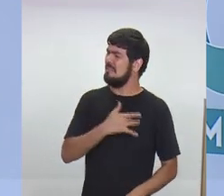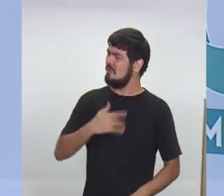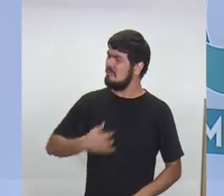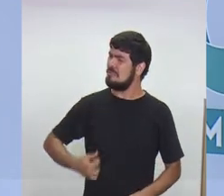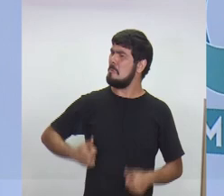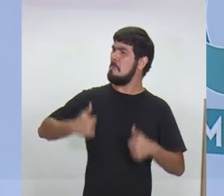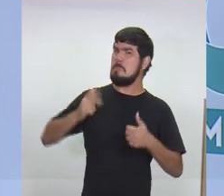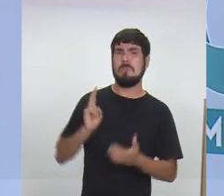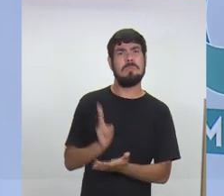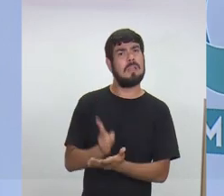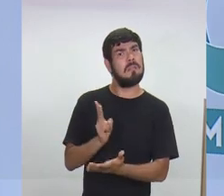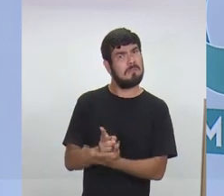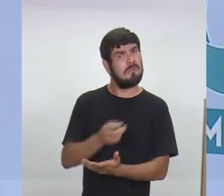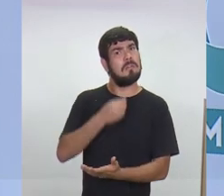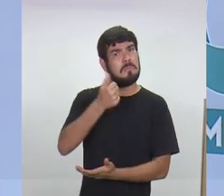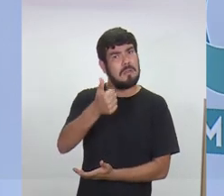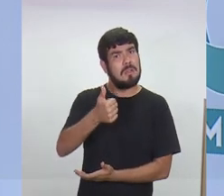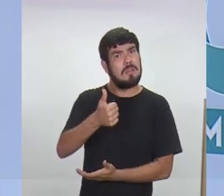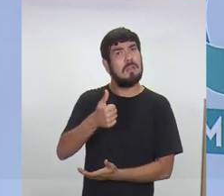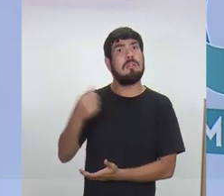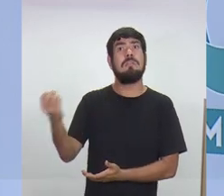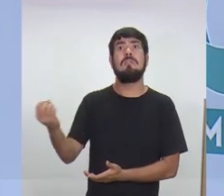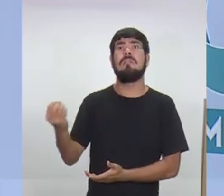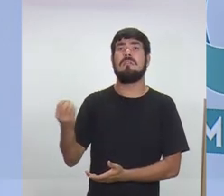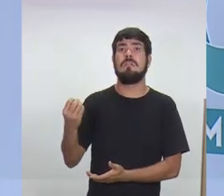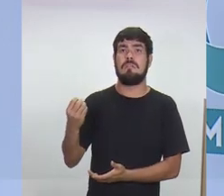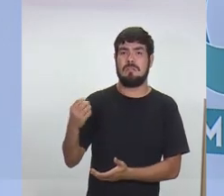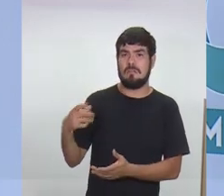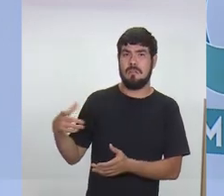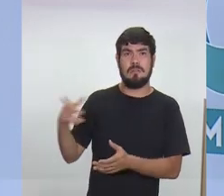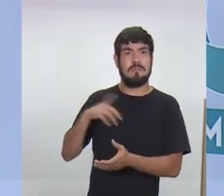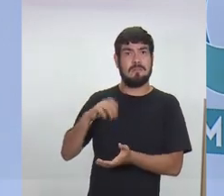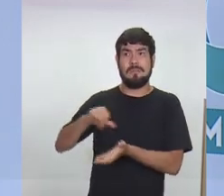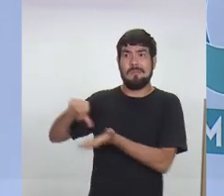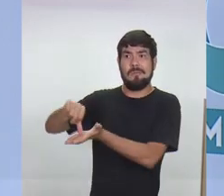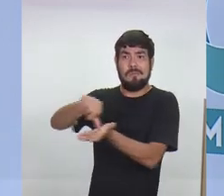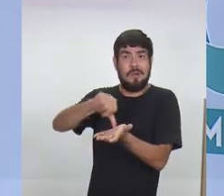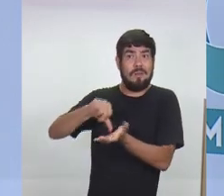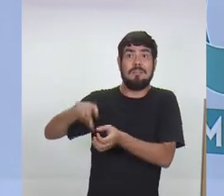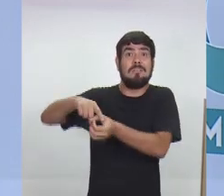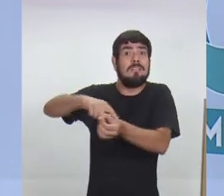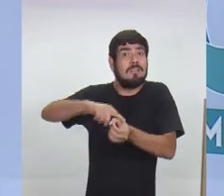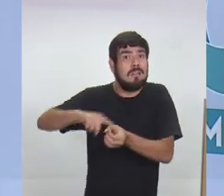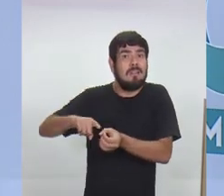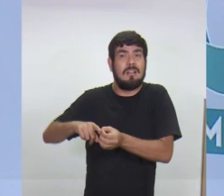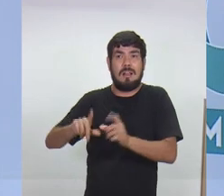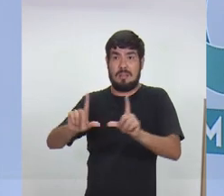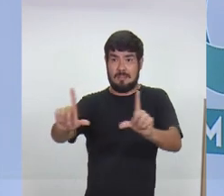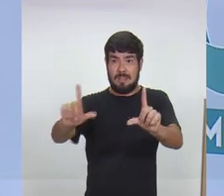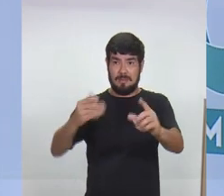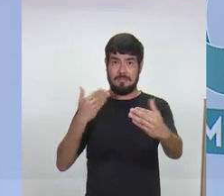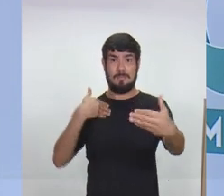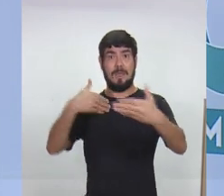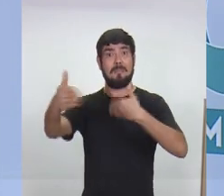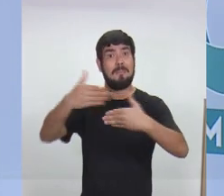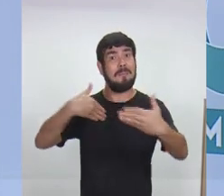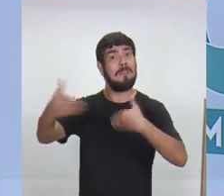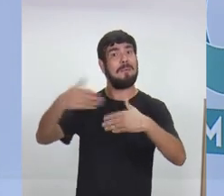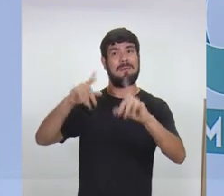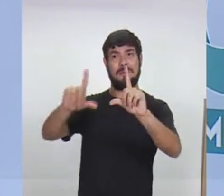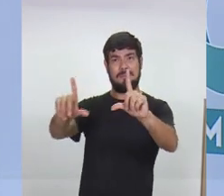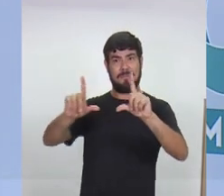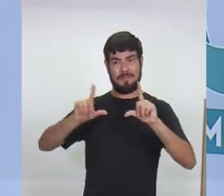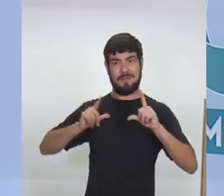funcionou bem coloquei move em todos os municípios de deus a telemedicina funcionava criei programas